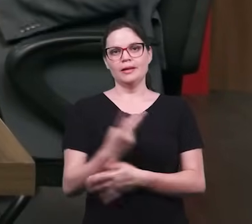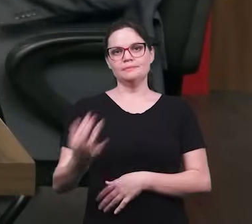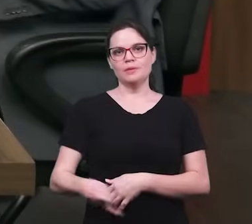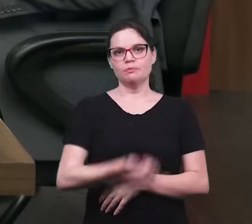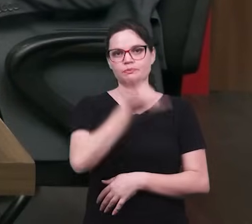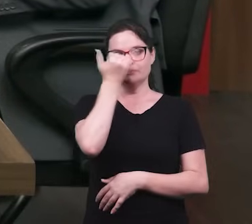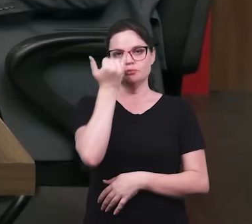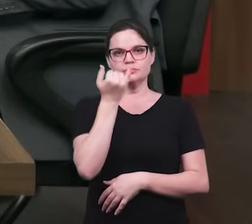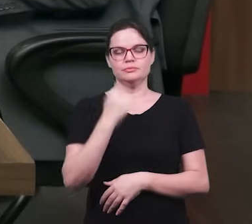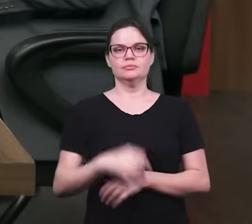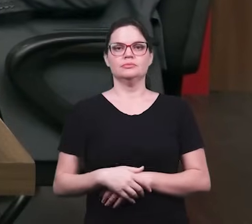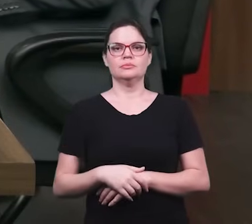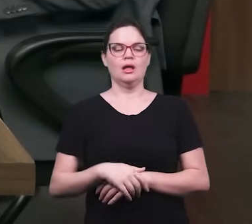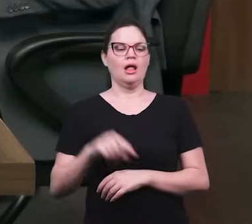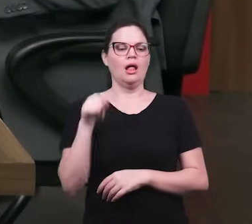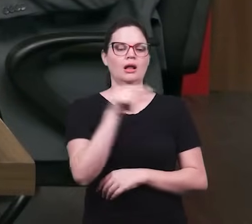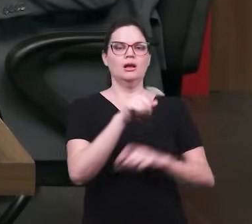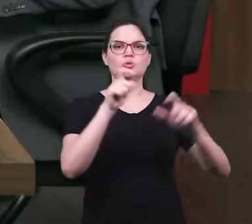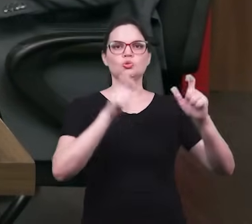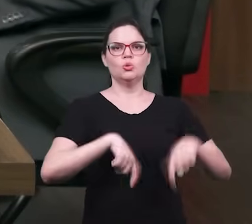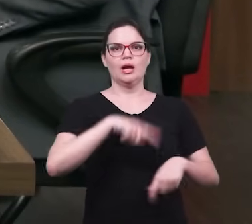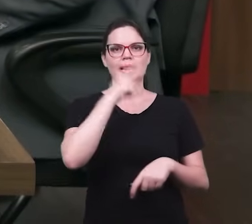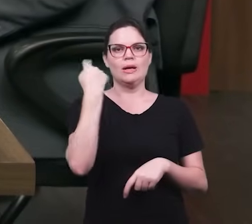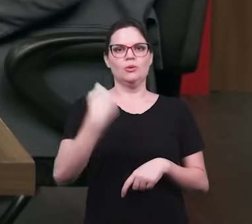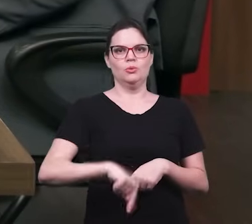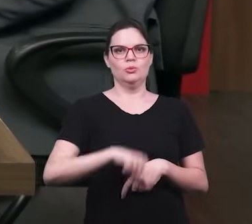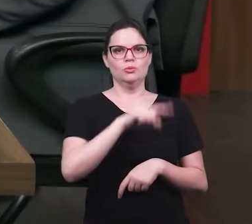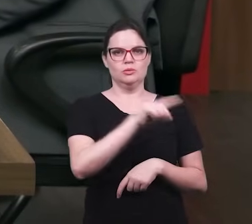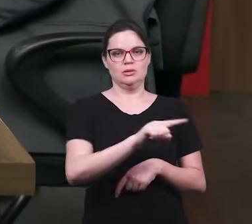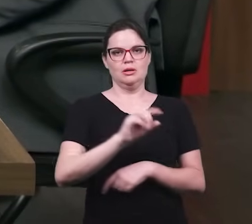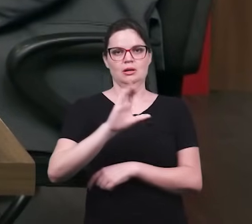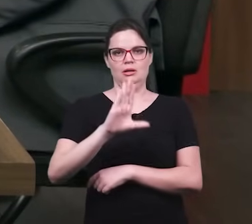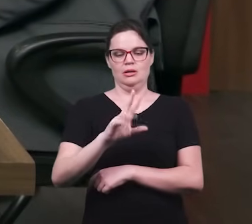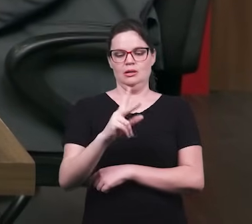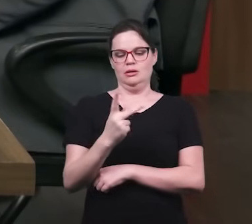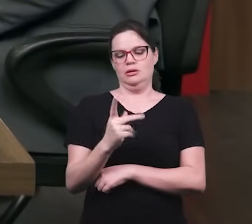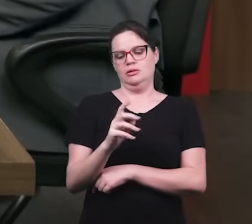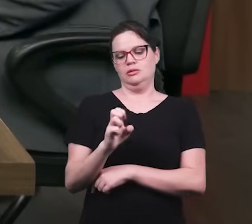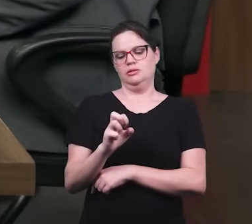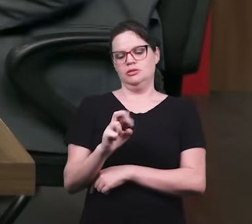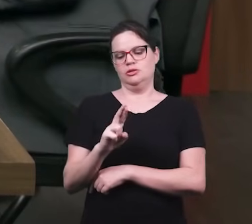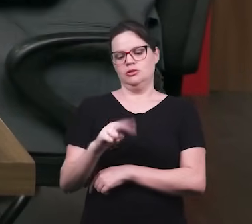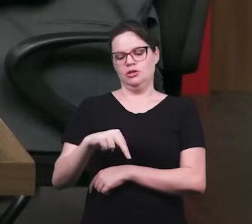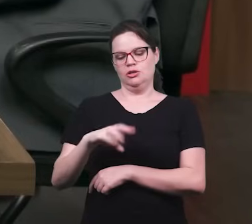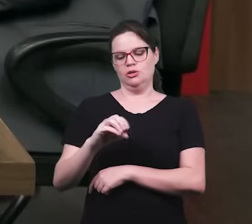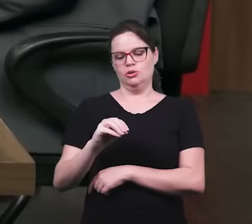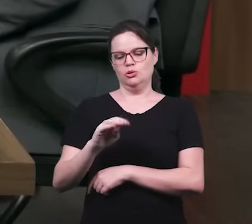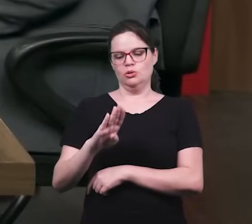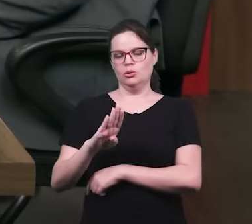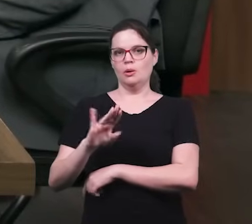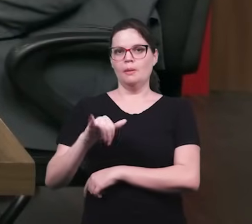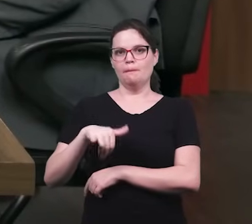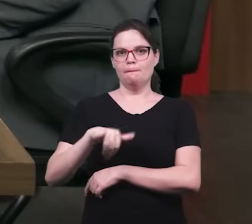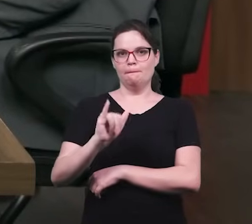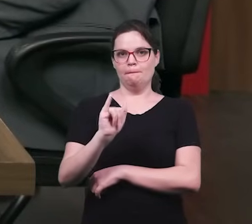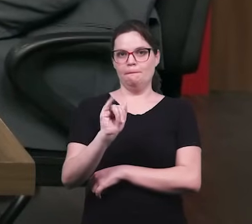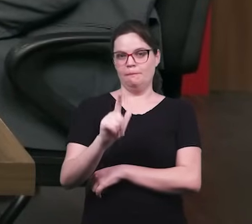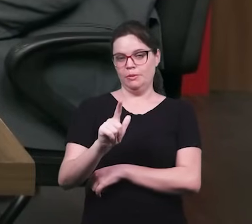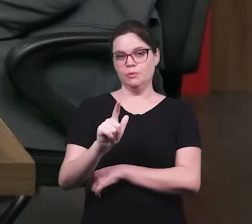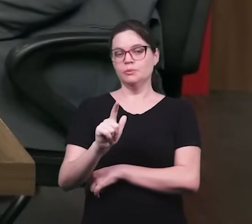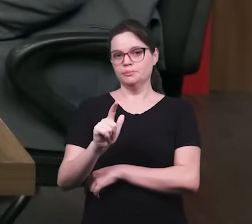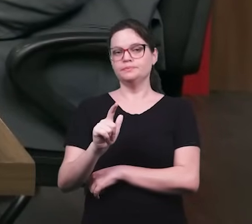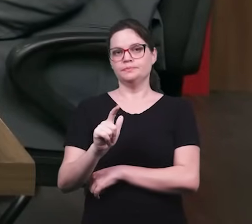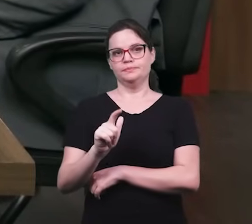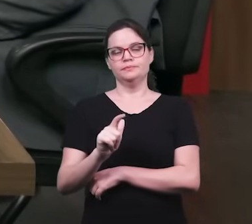foi o famoso o desastre de Chernobyl, que já era o cumprimento de